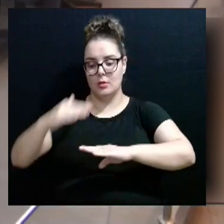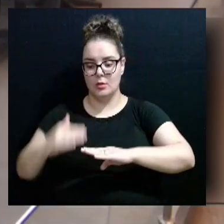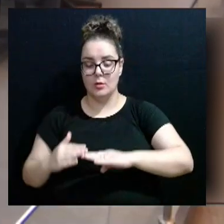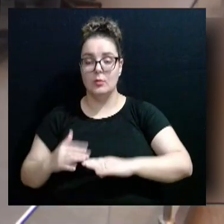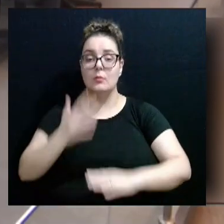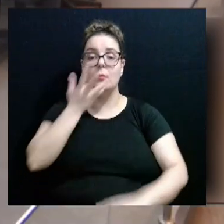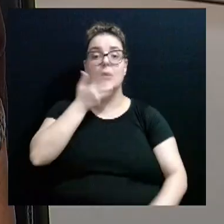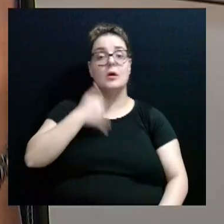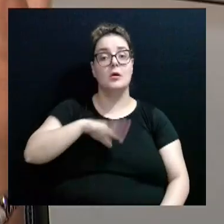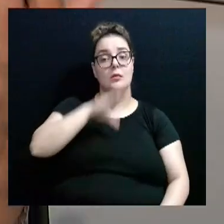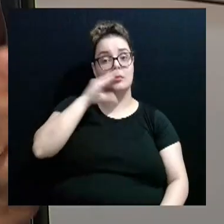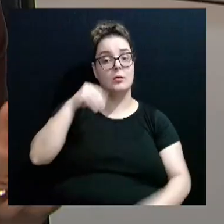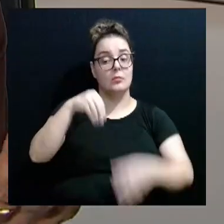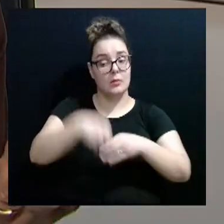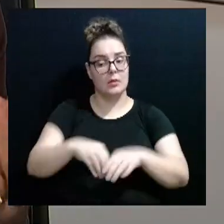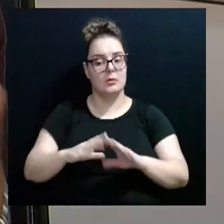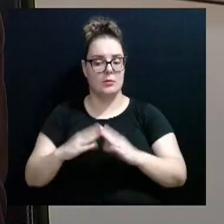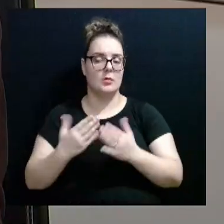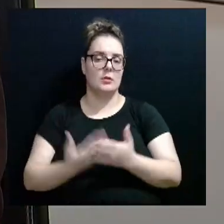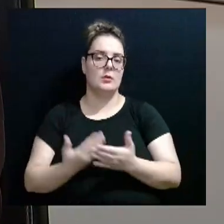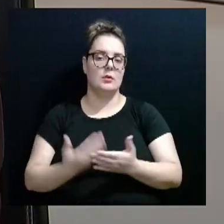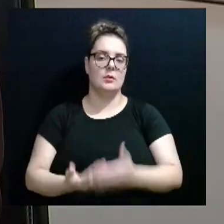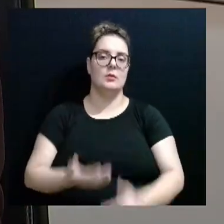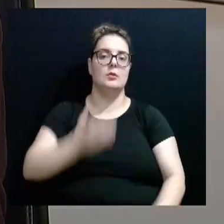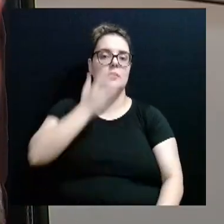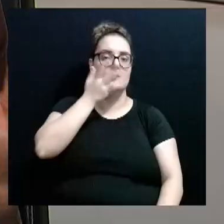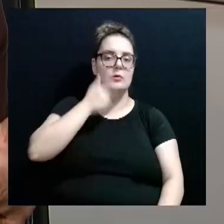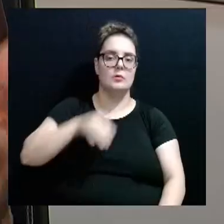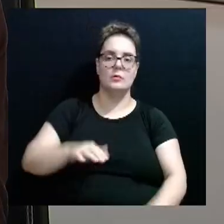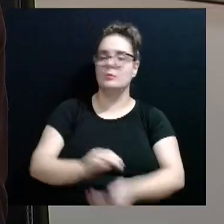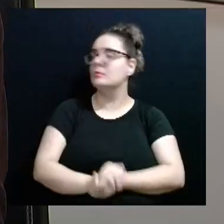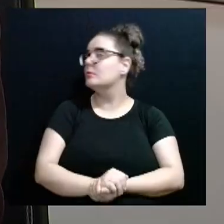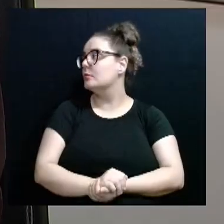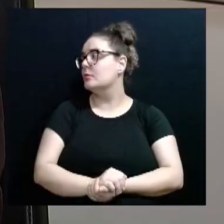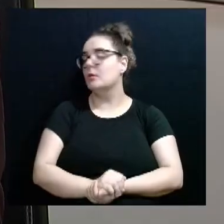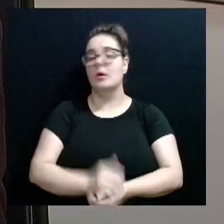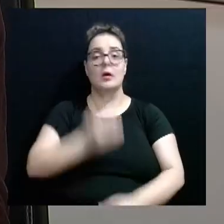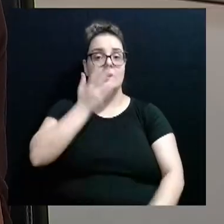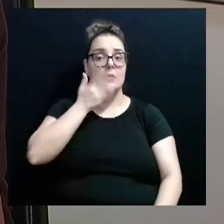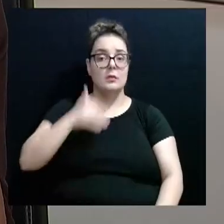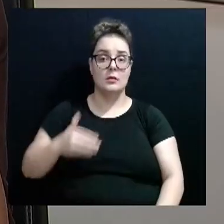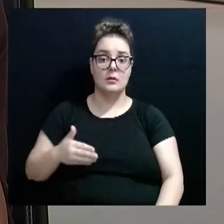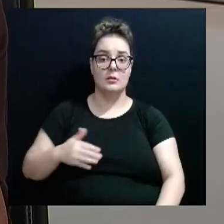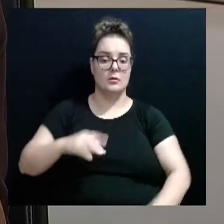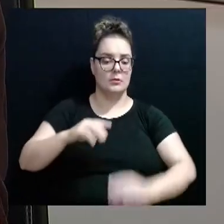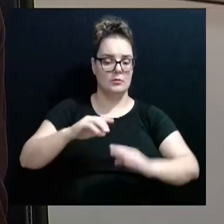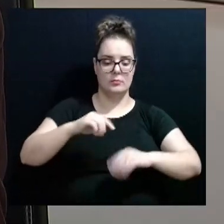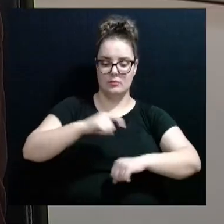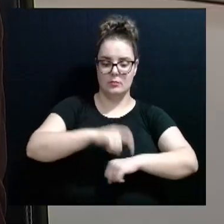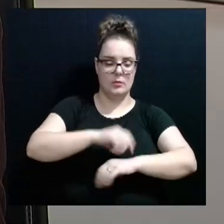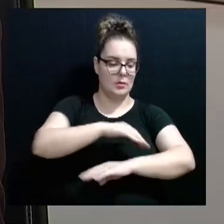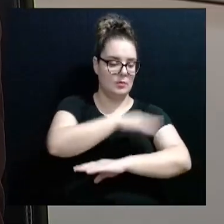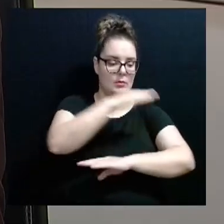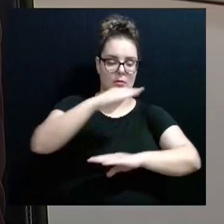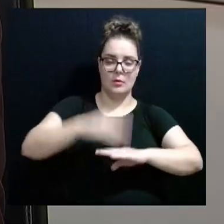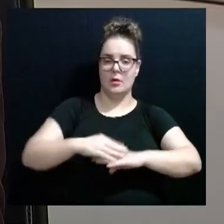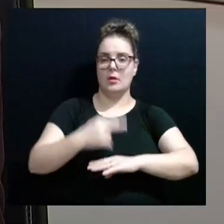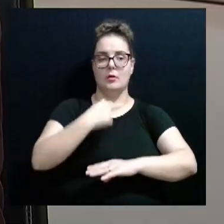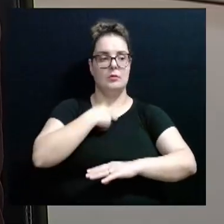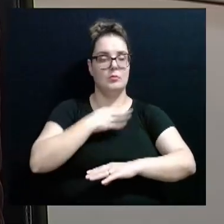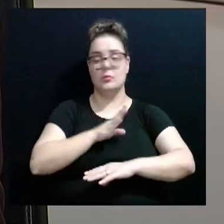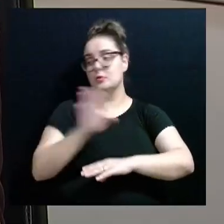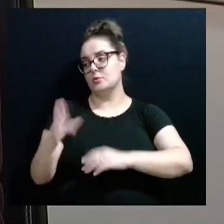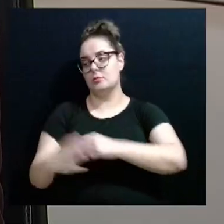com deficiência. Ficava o dia todo na escola e não podia ir para fisioterapia, para fono, para TO, e isso estava dificultando muito a